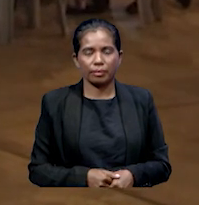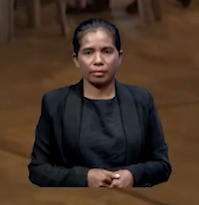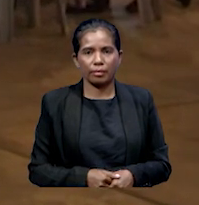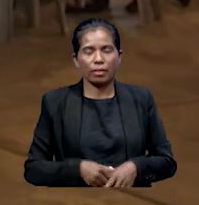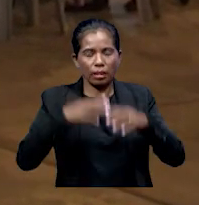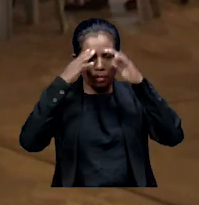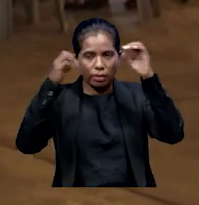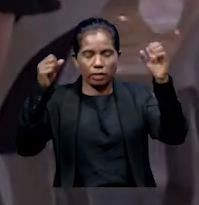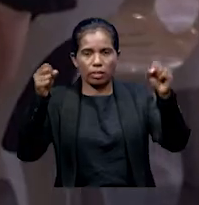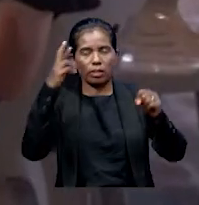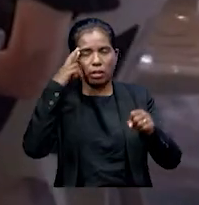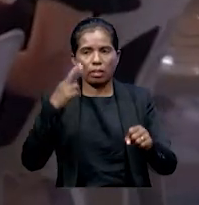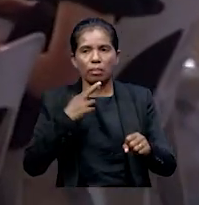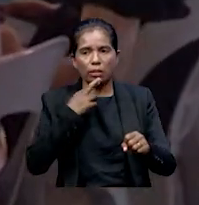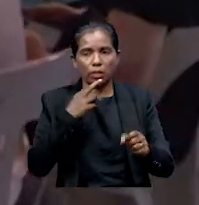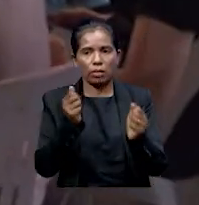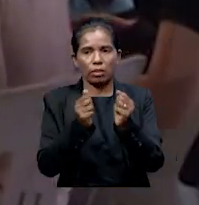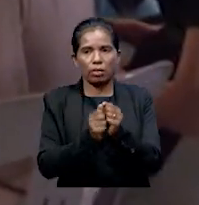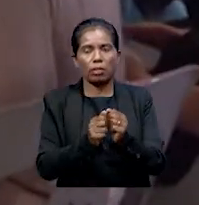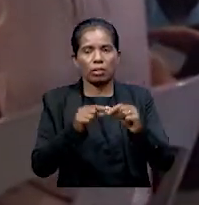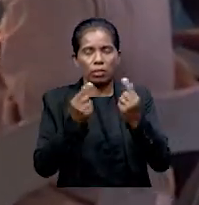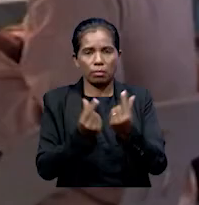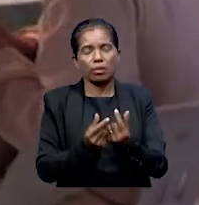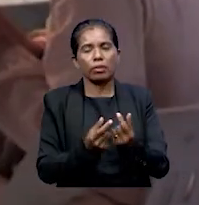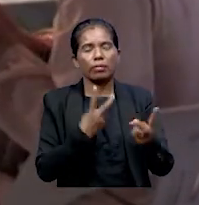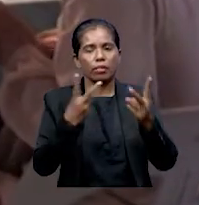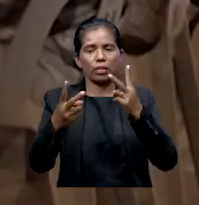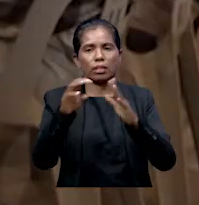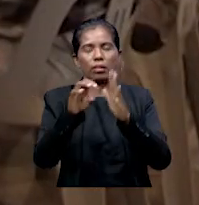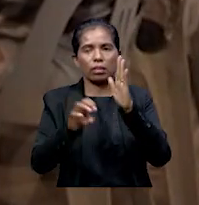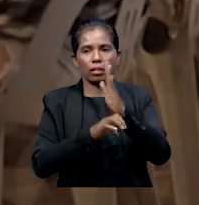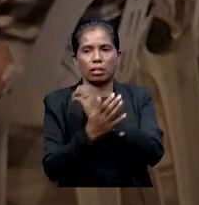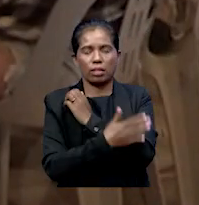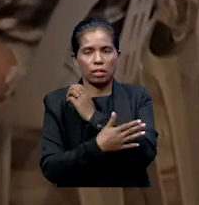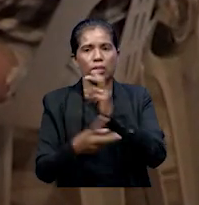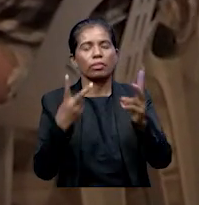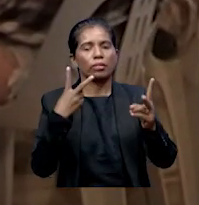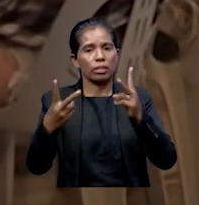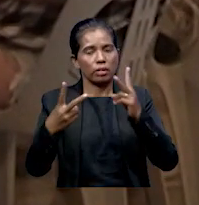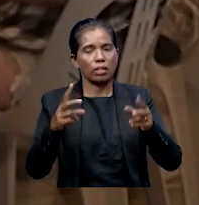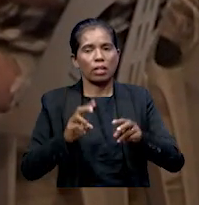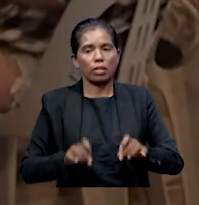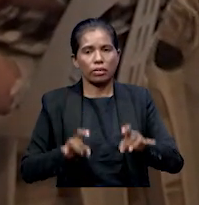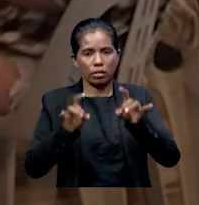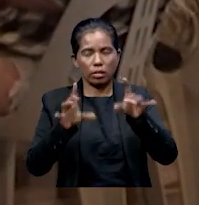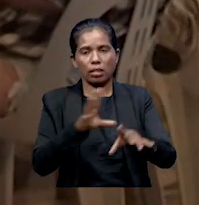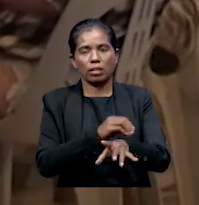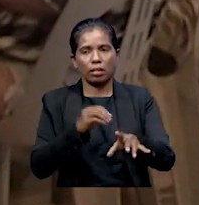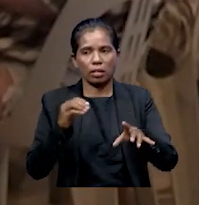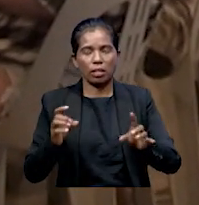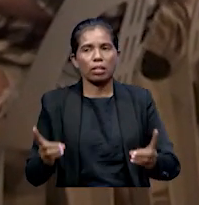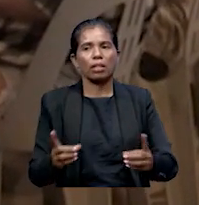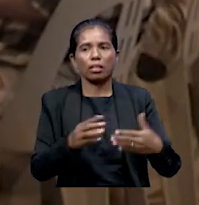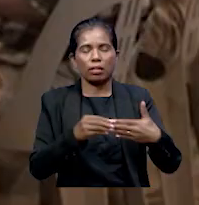Presiden Republika Jujira Mujora ta ho delegasaun hala viajen estado bana san vizinho Australia, ho di hasoro malo ho lider sira